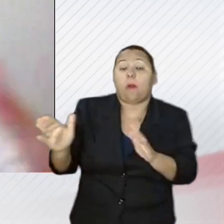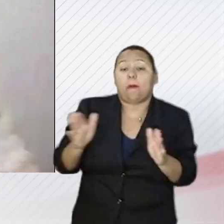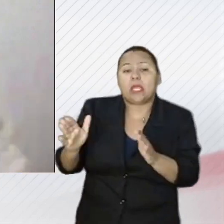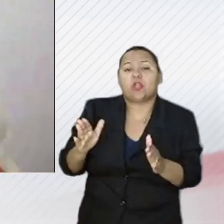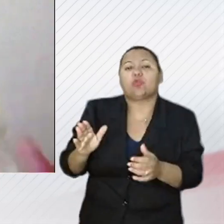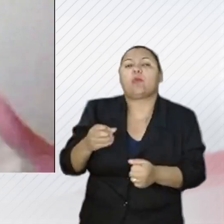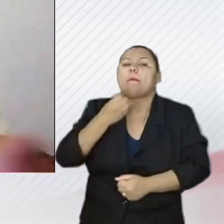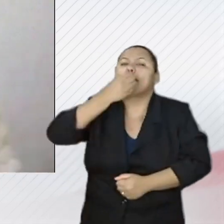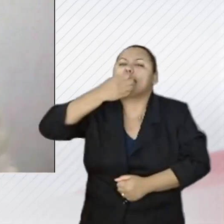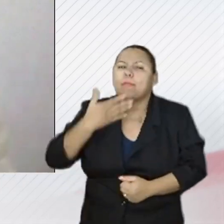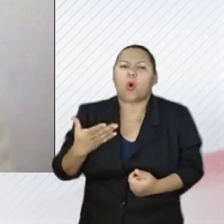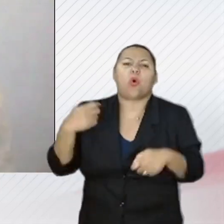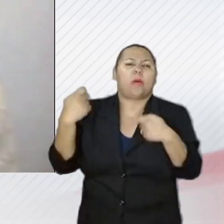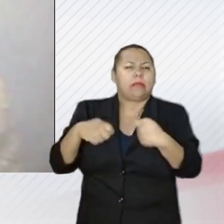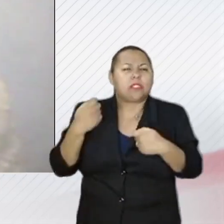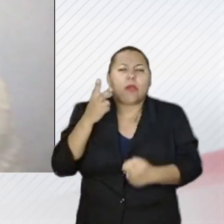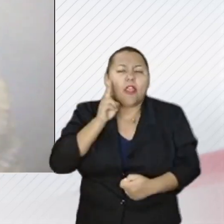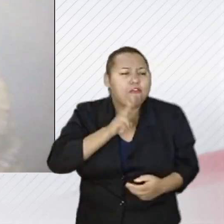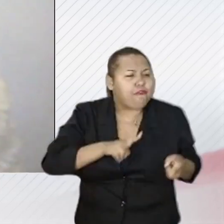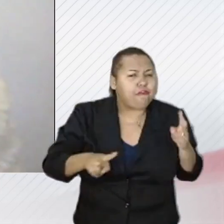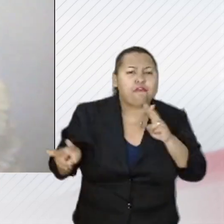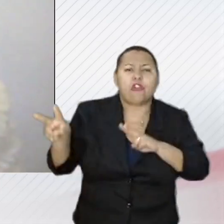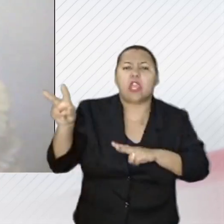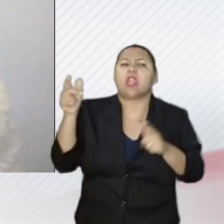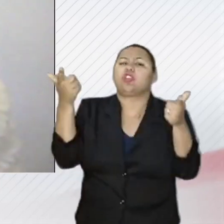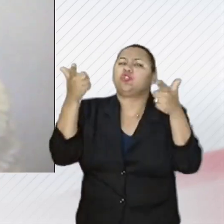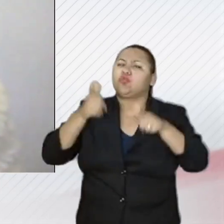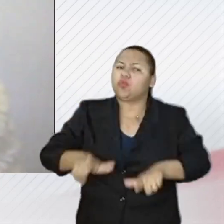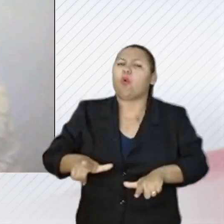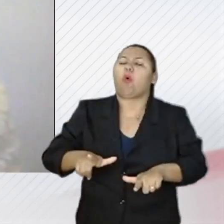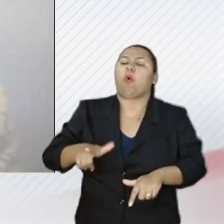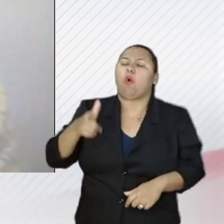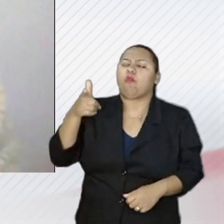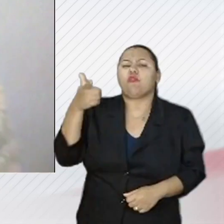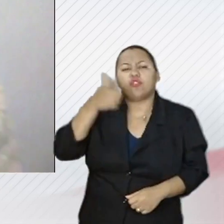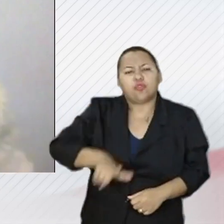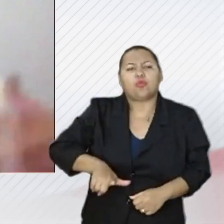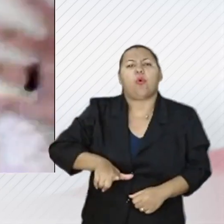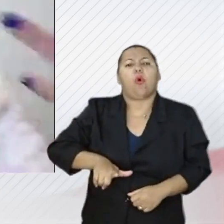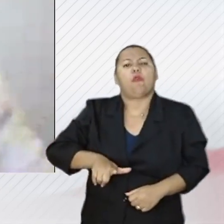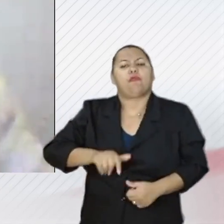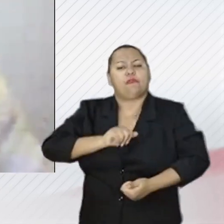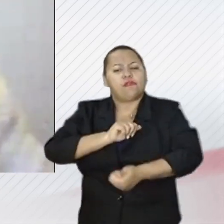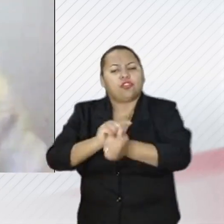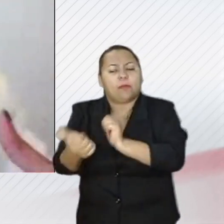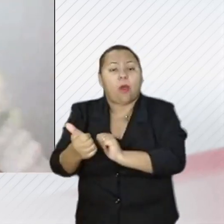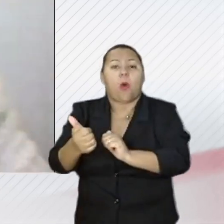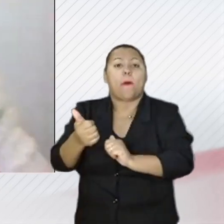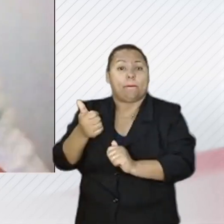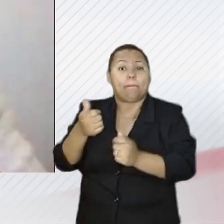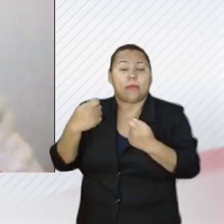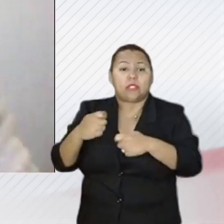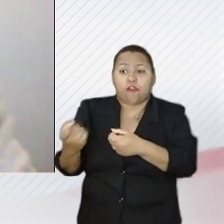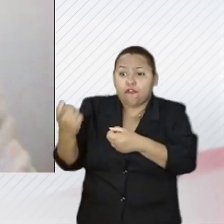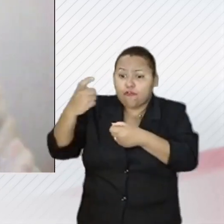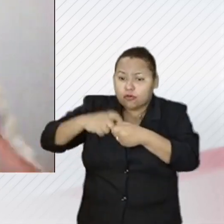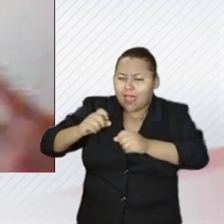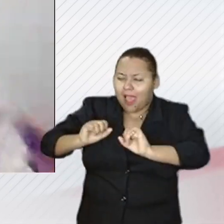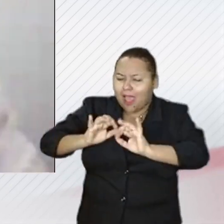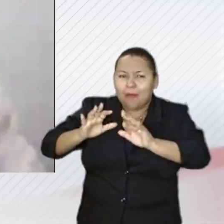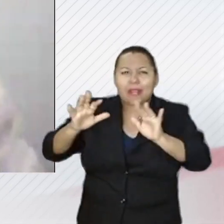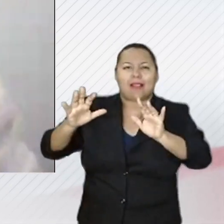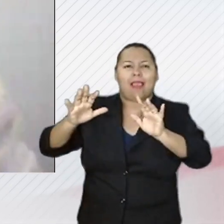revermos toda a questão do futebol como um todo, né, para que o futebol volte a brilhar, né, com